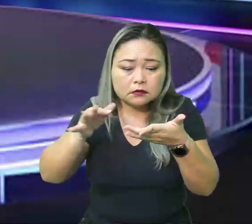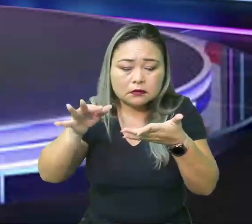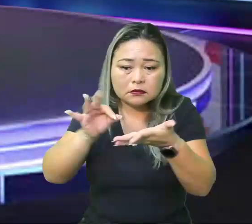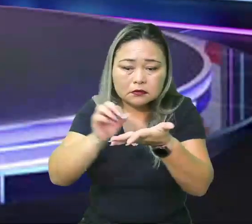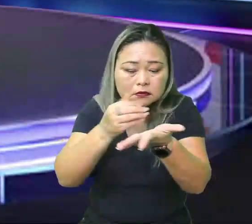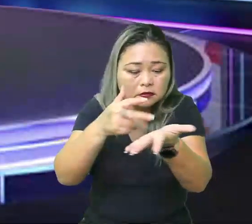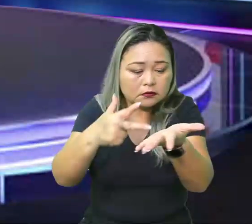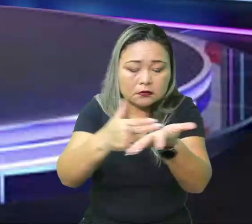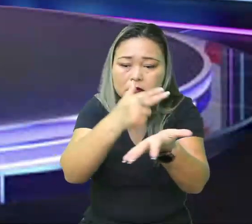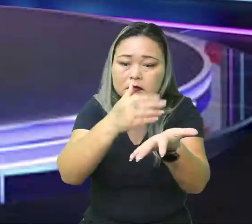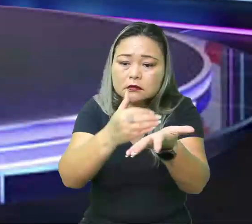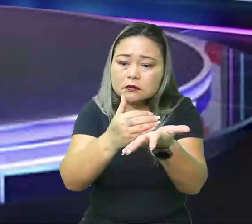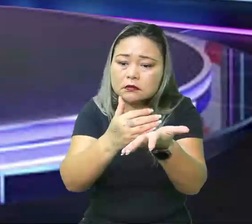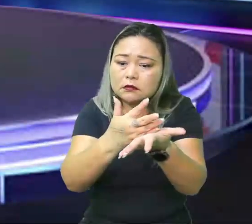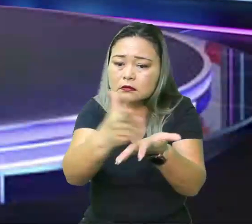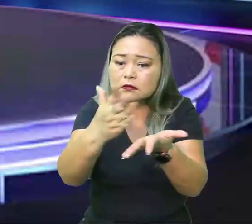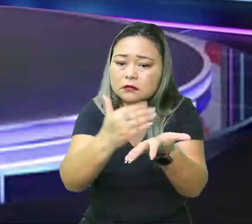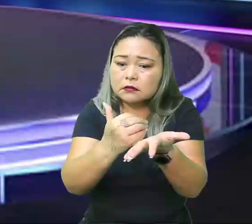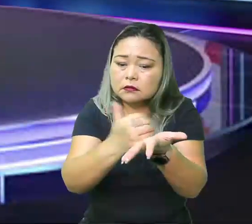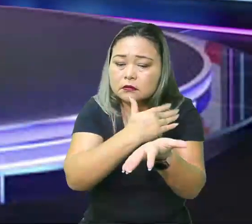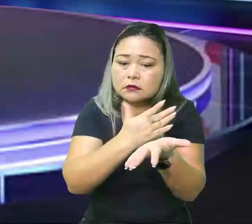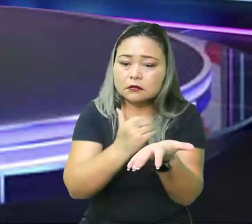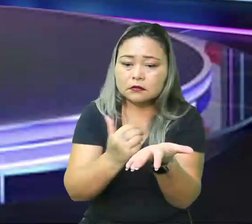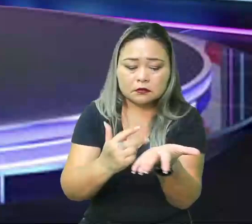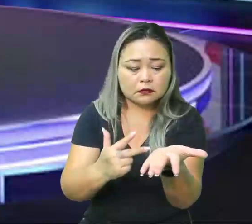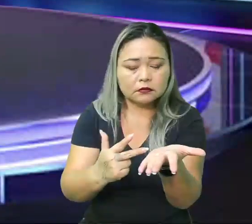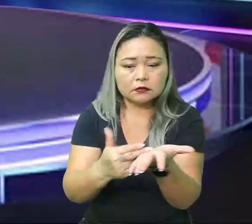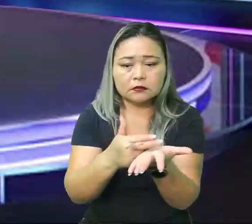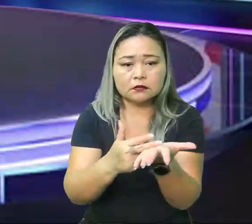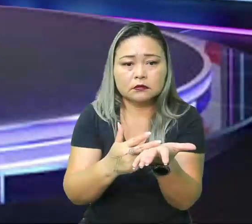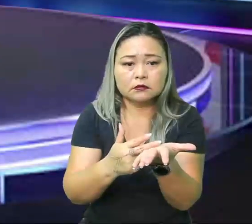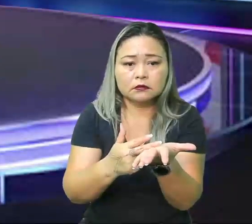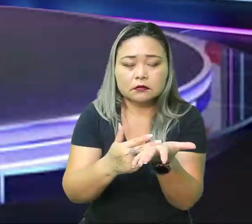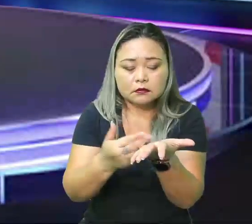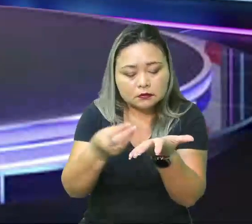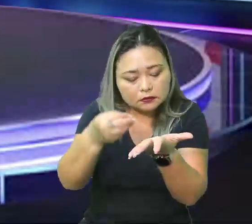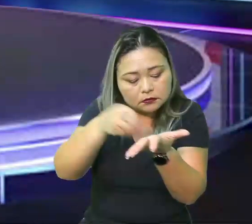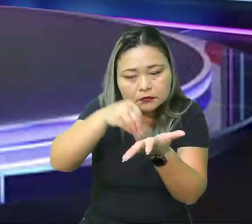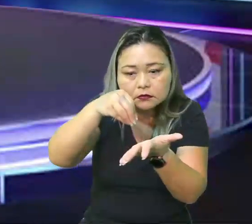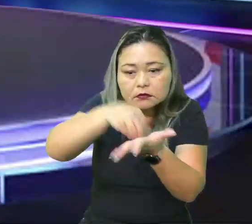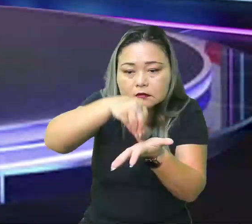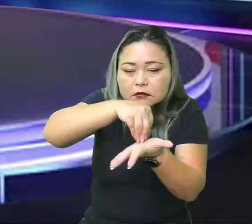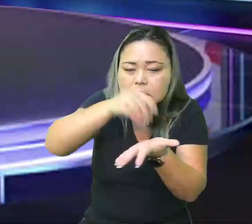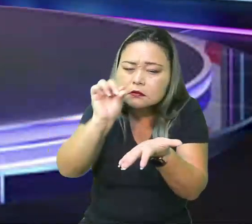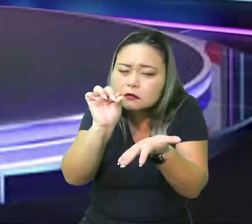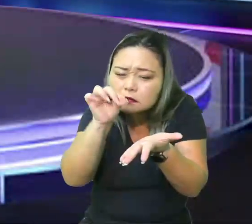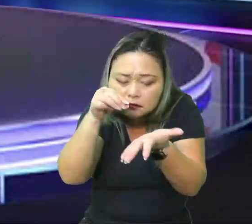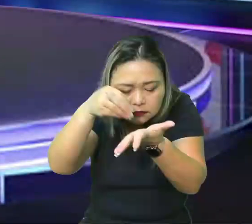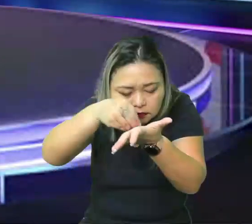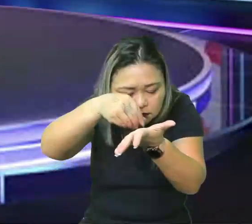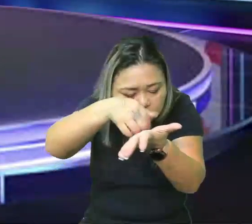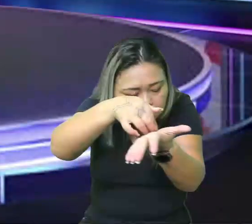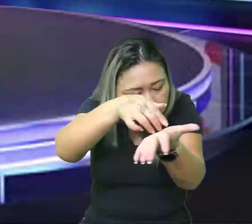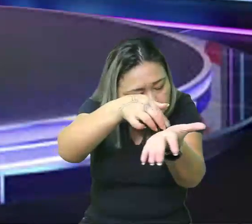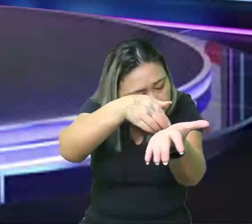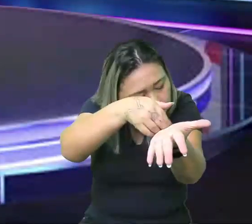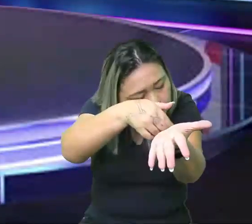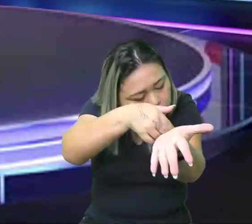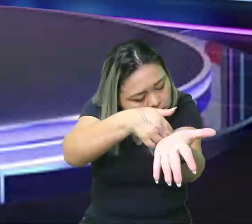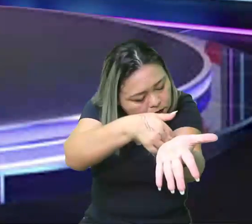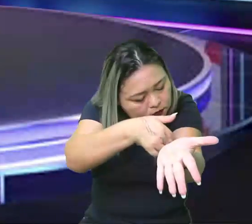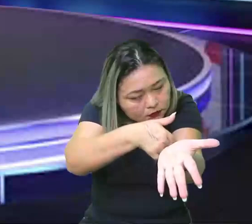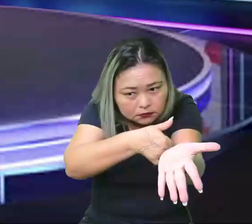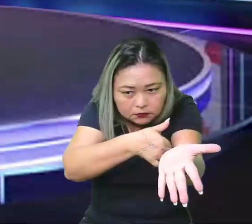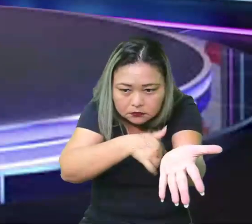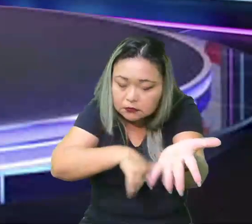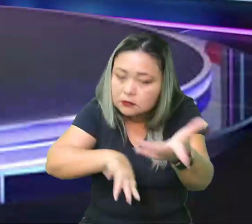sua pele, isso abre, faz uma abertura com que micro-organismos possam entrar. E aí, esses micro-organismos são os